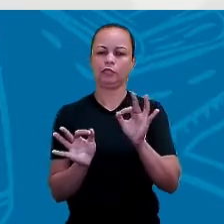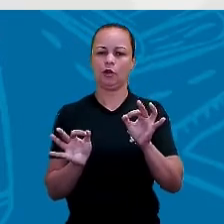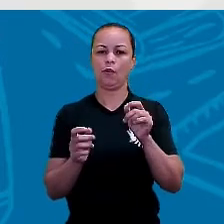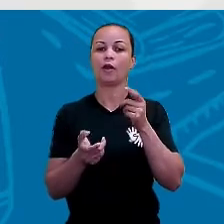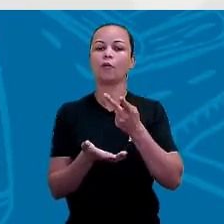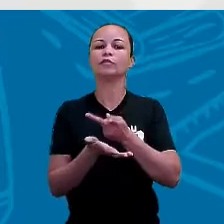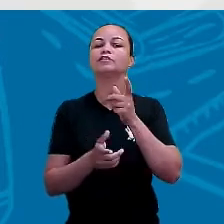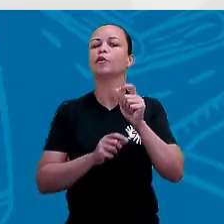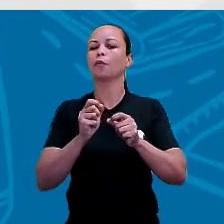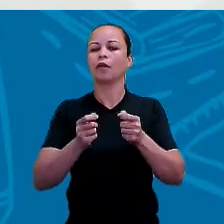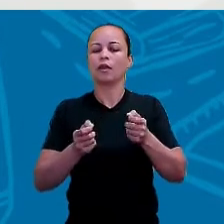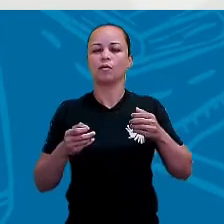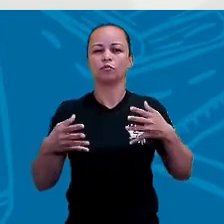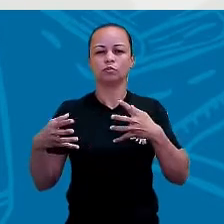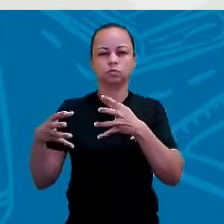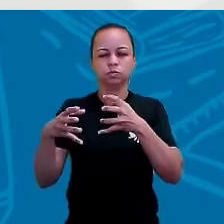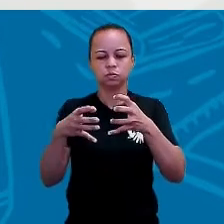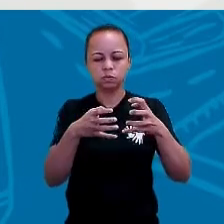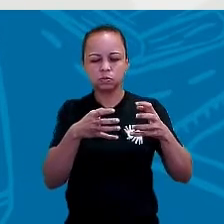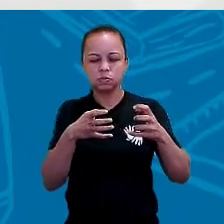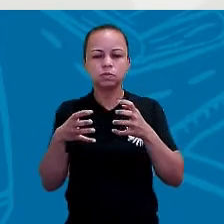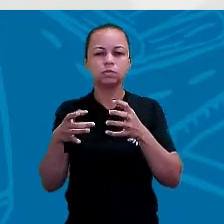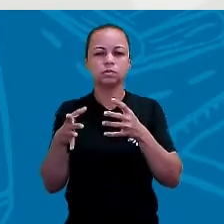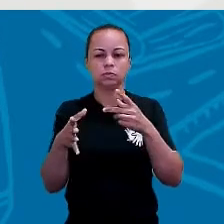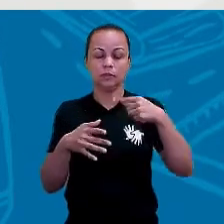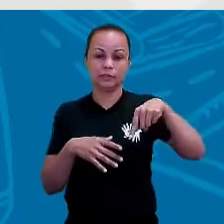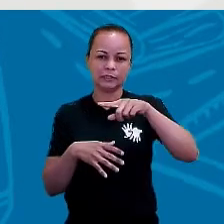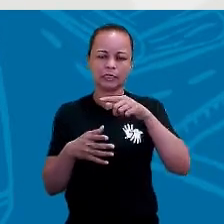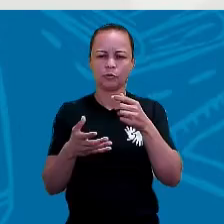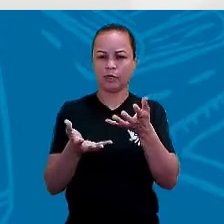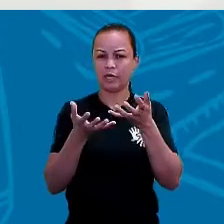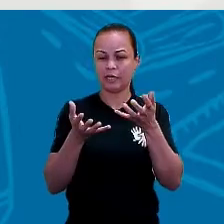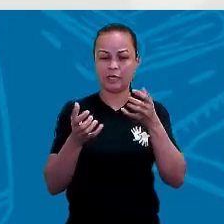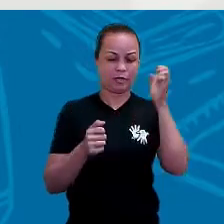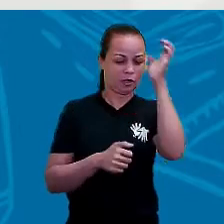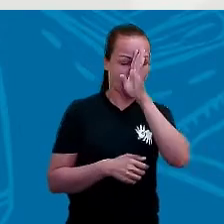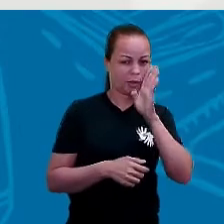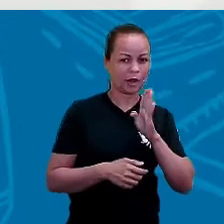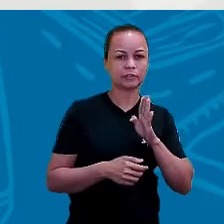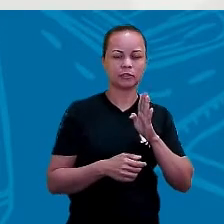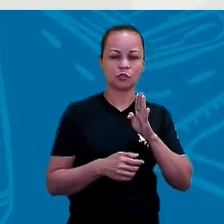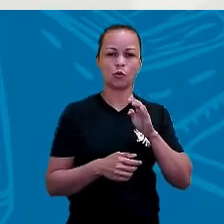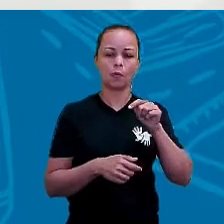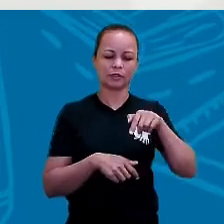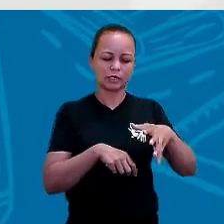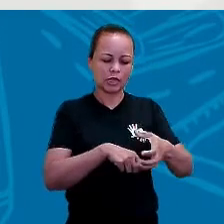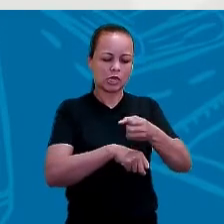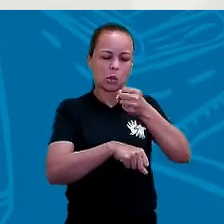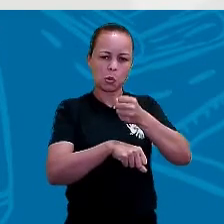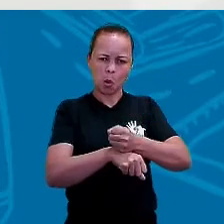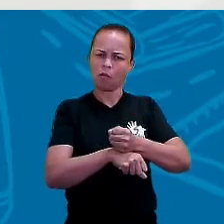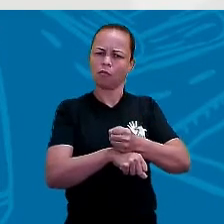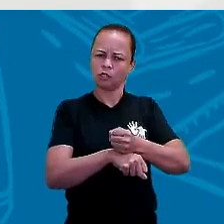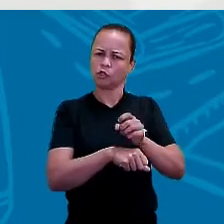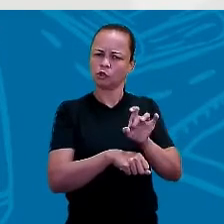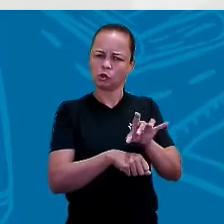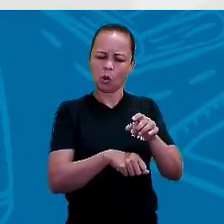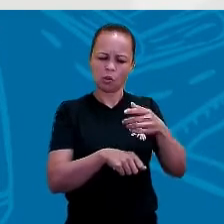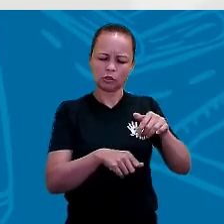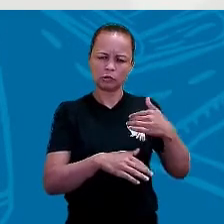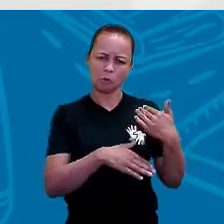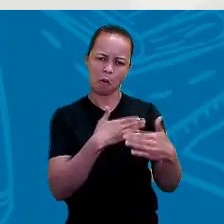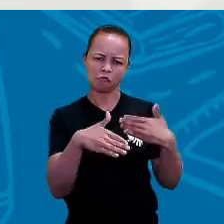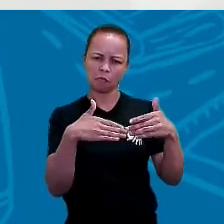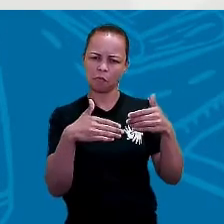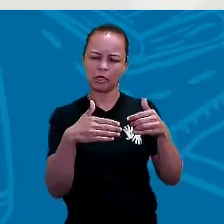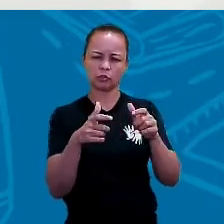conflitos. Os conflitos foram aumentando ao decorrer do tempo. Então, eles queriam que o Brasil passasse a ser colônia, que o Brasil não tivesse esses movimentos tão